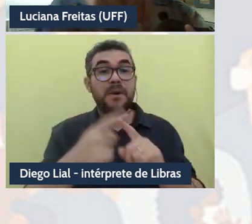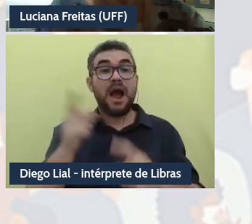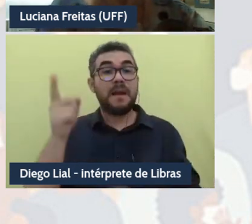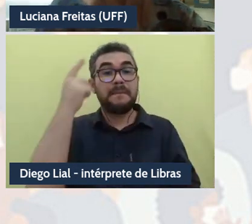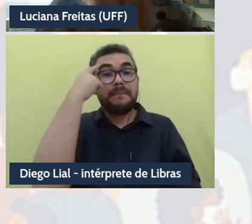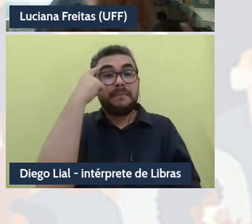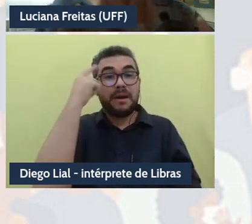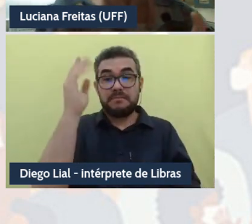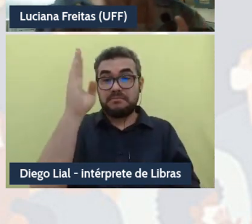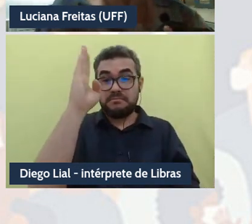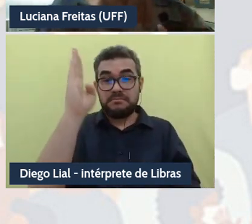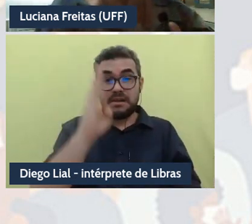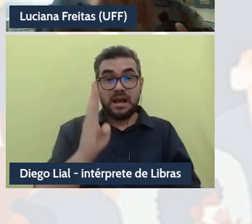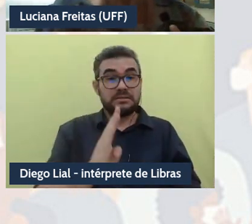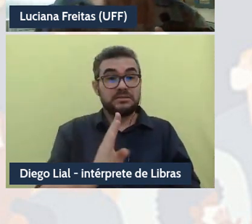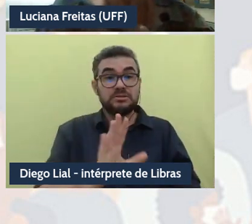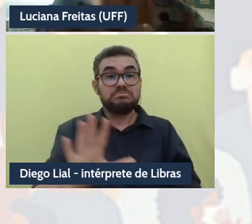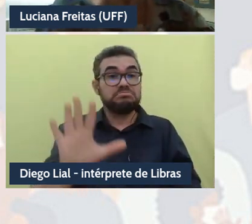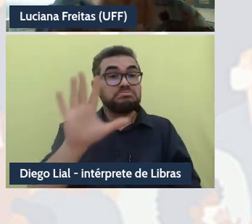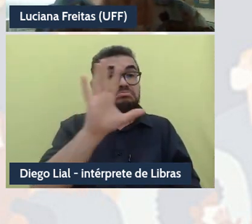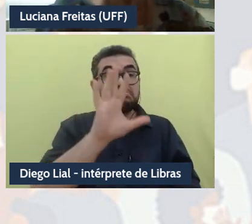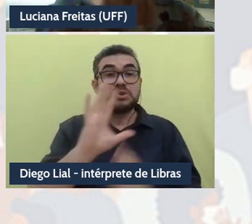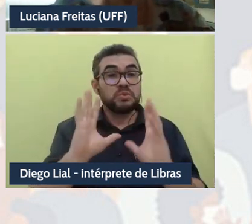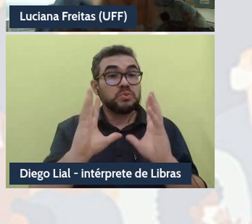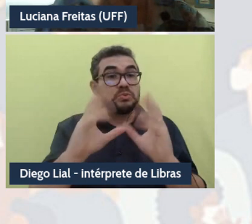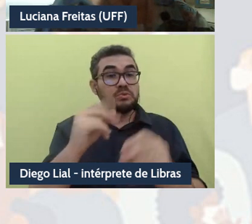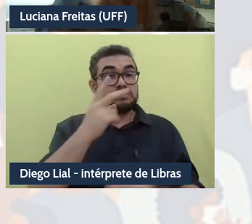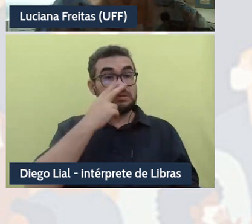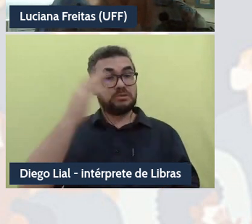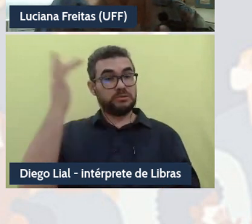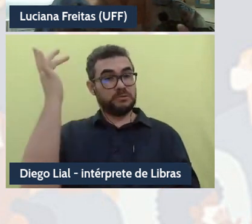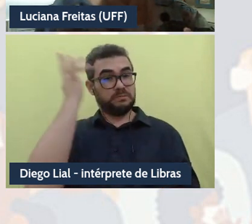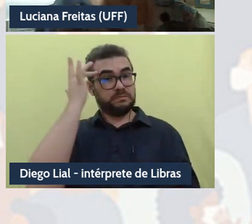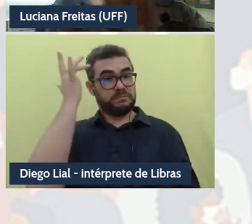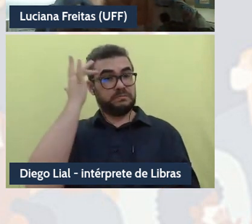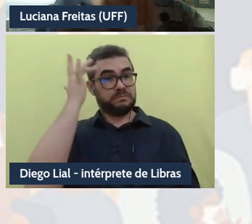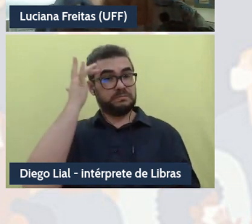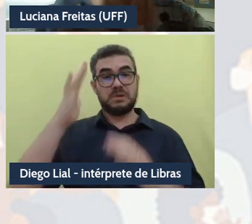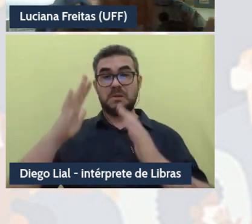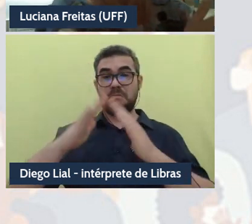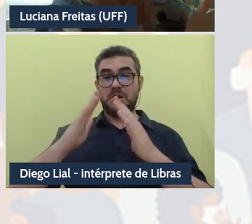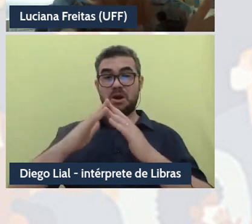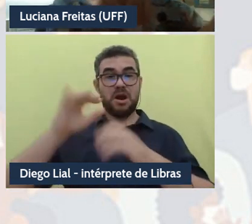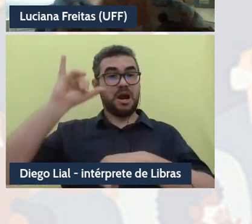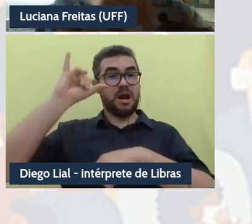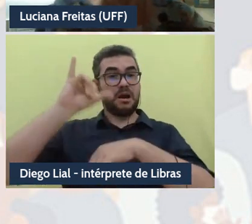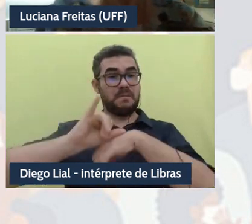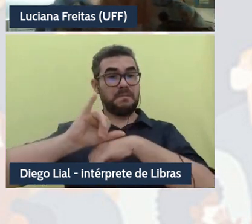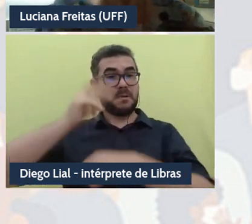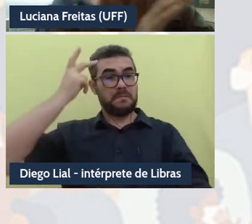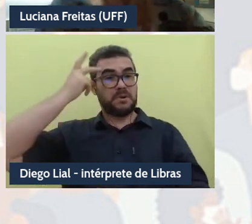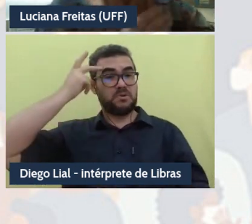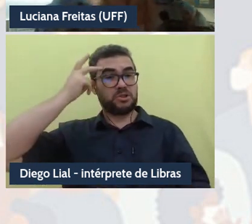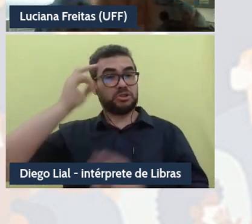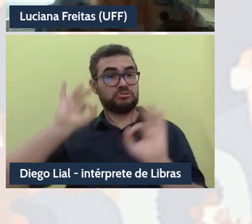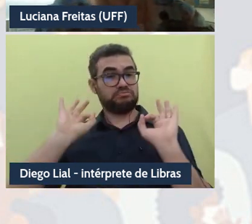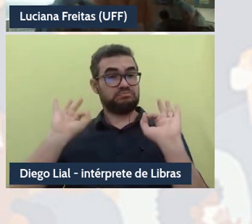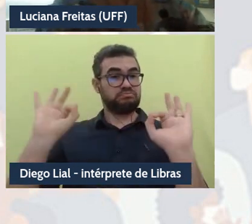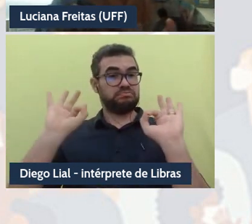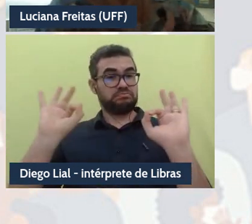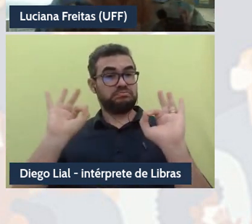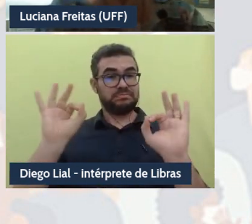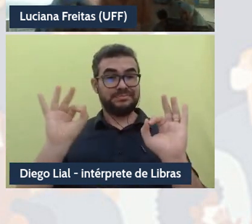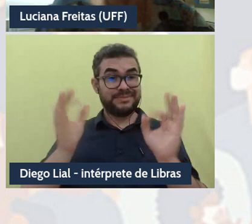escola de elite da capital paulista, né? Ou da capital do Rio de Janeiro, aqui de Niterói, né? Nem